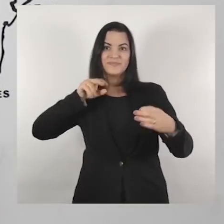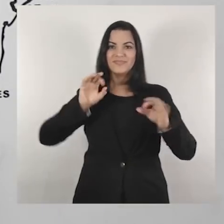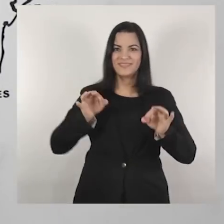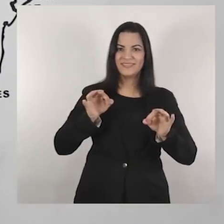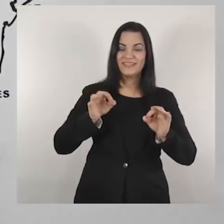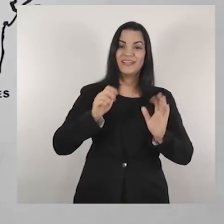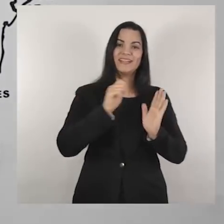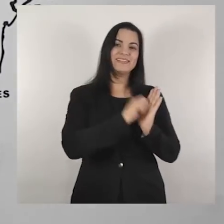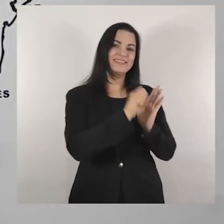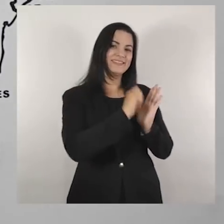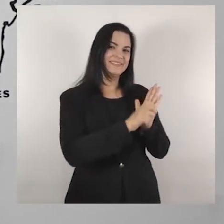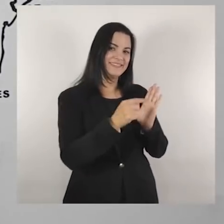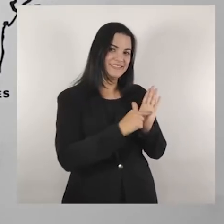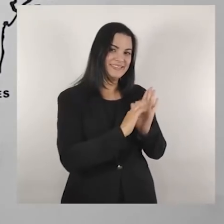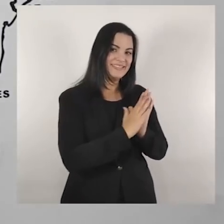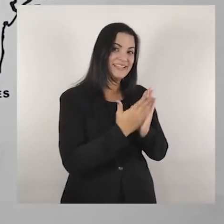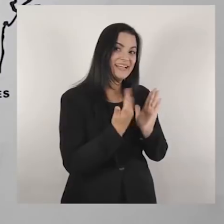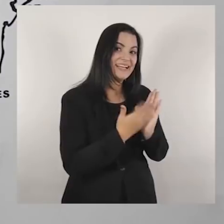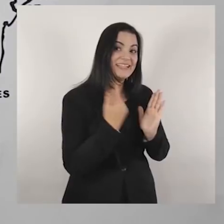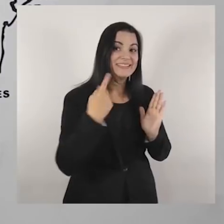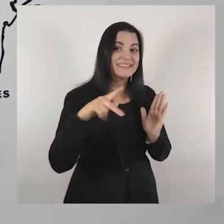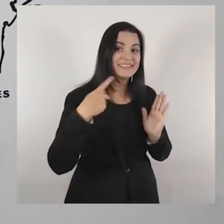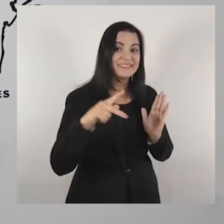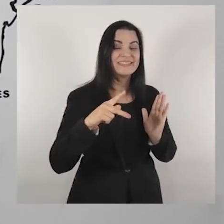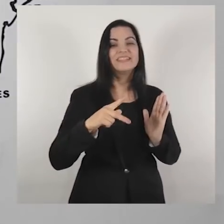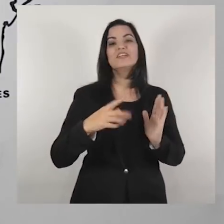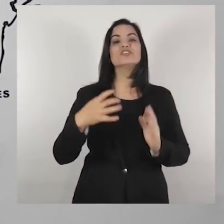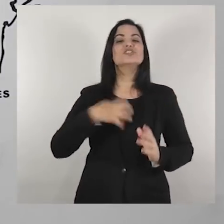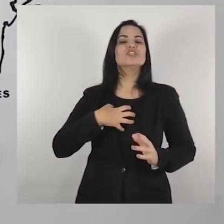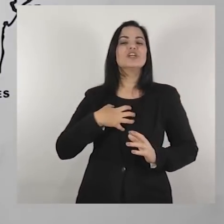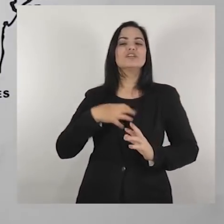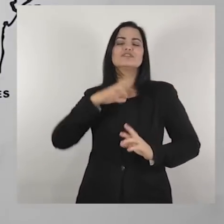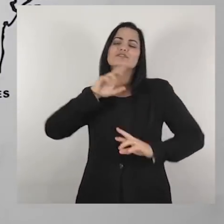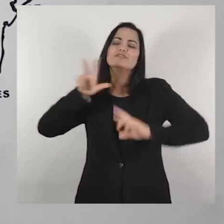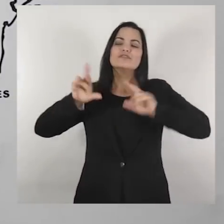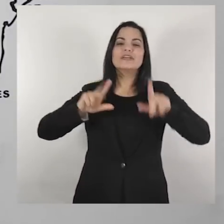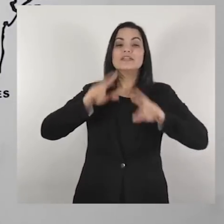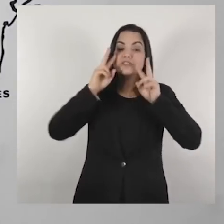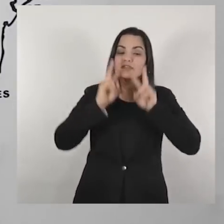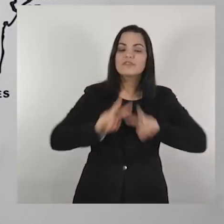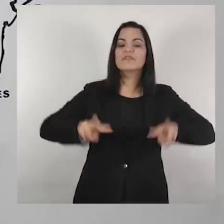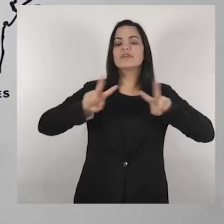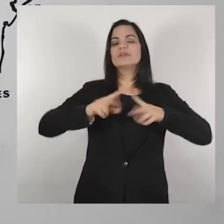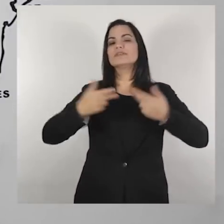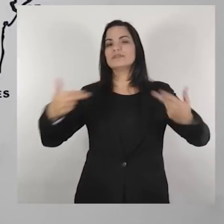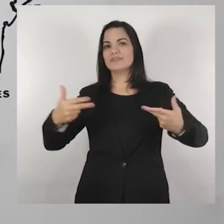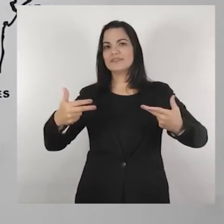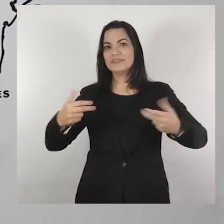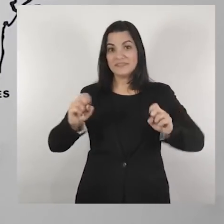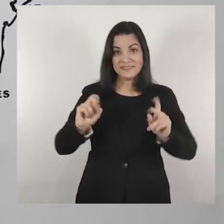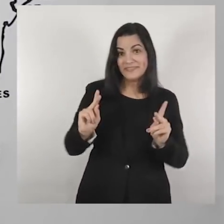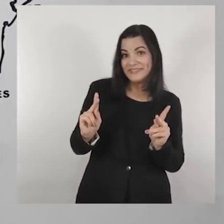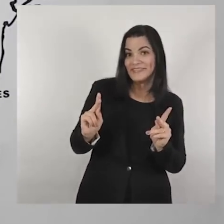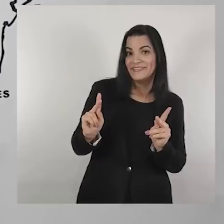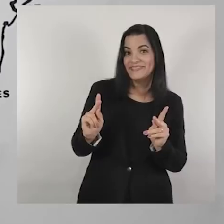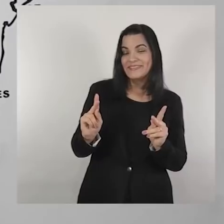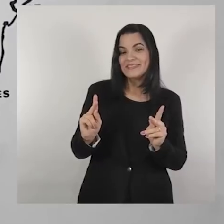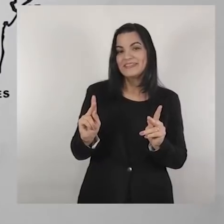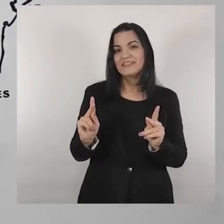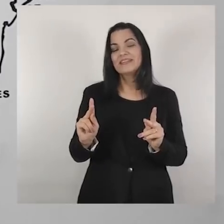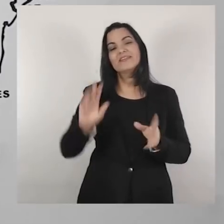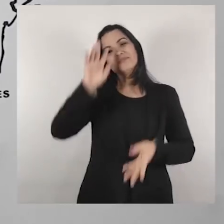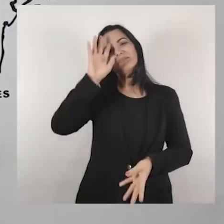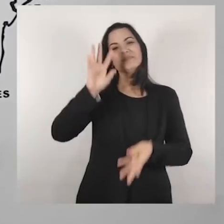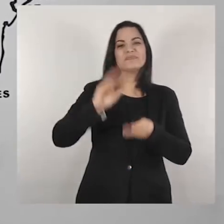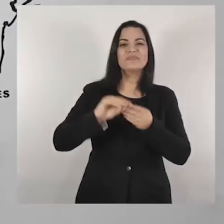e registrar no seu caderno as diferentes observações que você conseguiu a partir